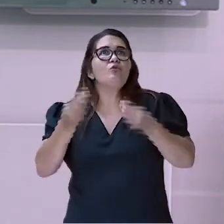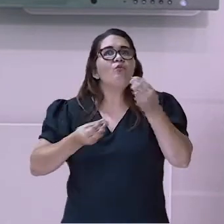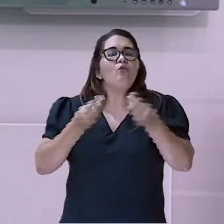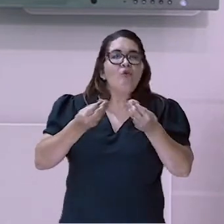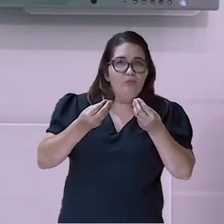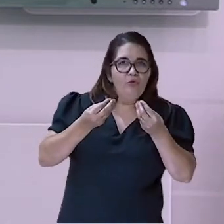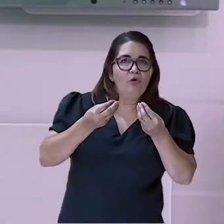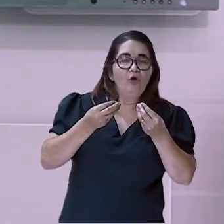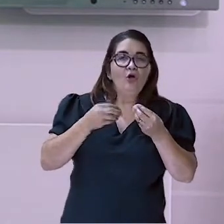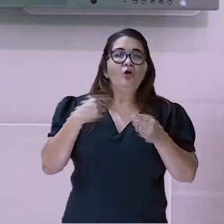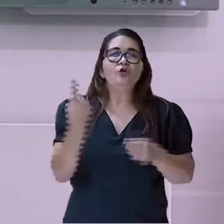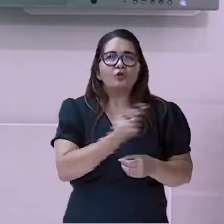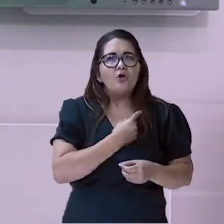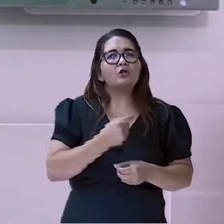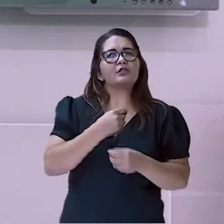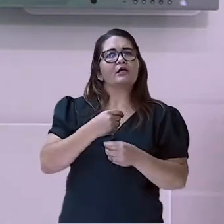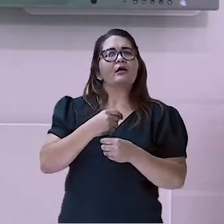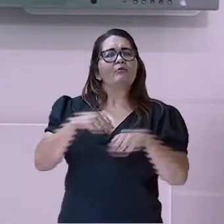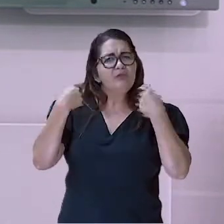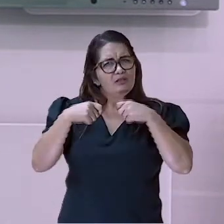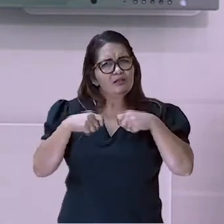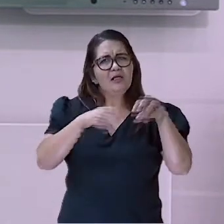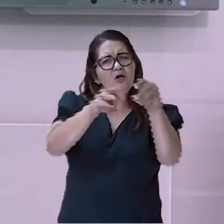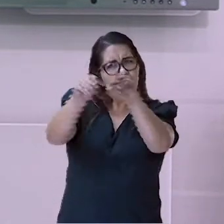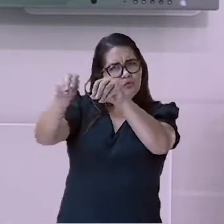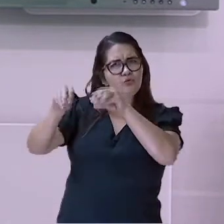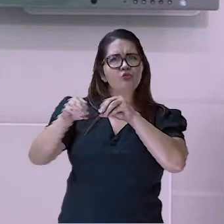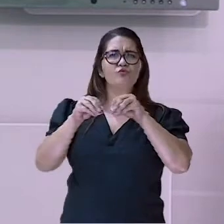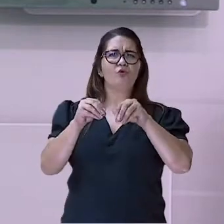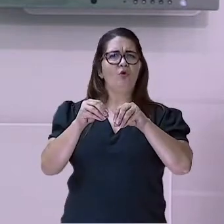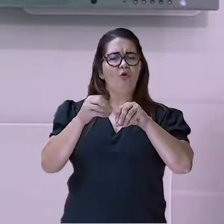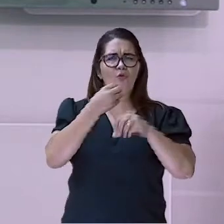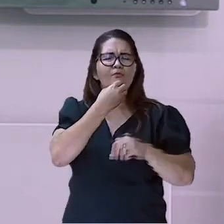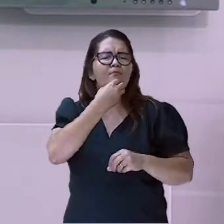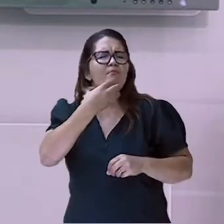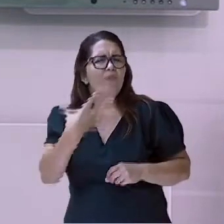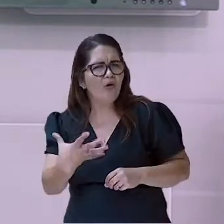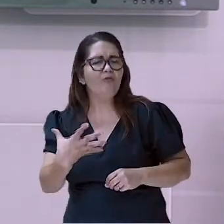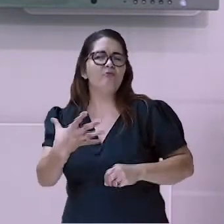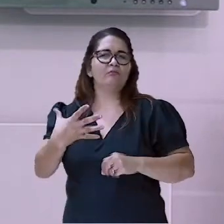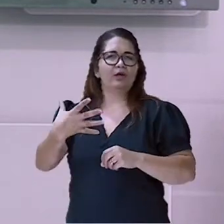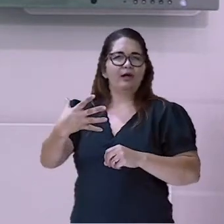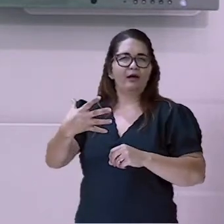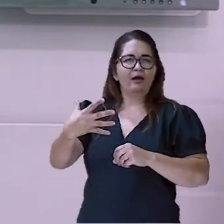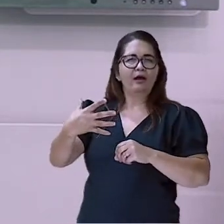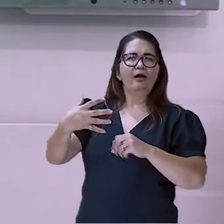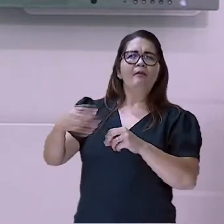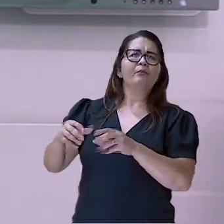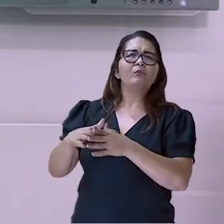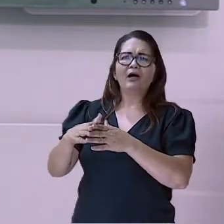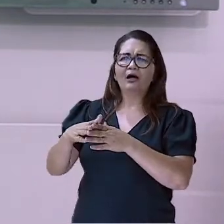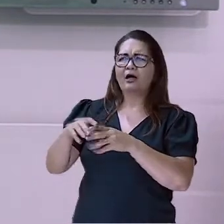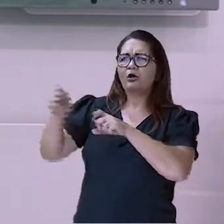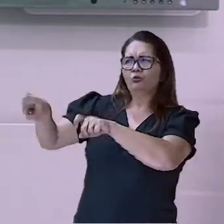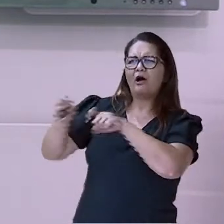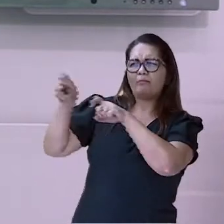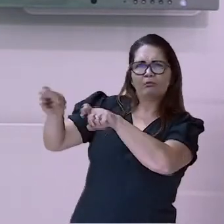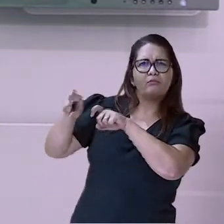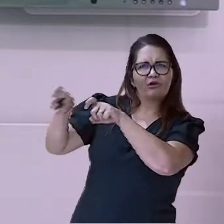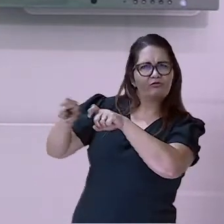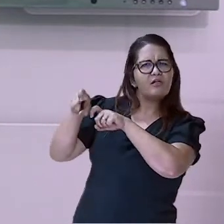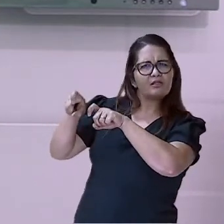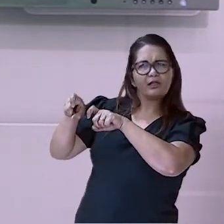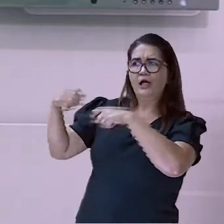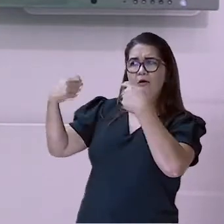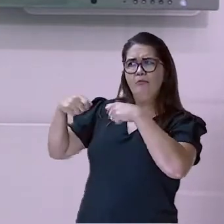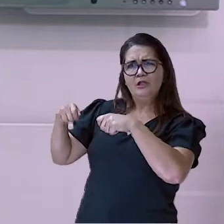quero ter uma mata, né? Uma mata, eu quero formar uma mata, alguma coisa próxima ali, você tem uma fazenda ou um sítio,